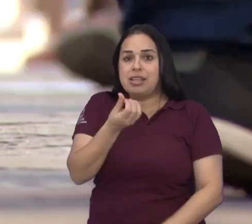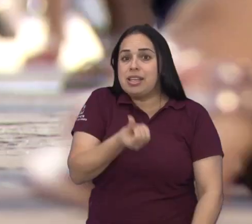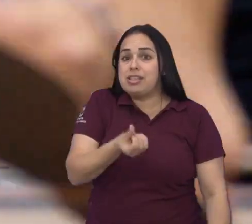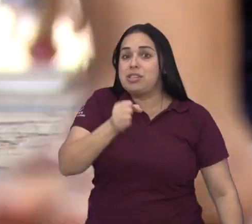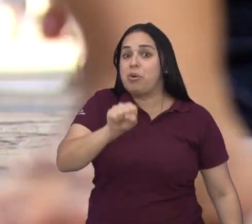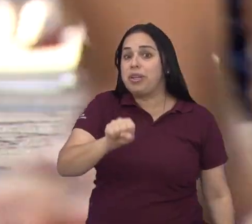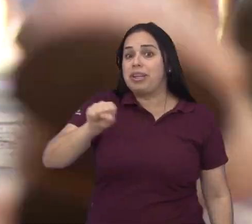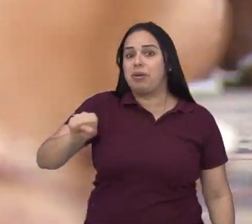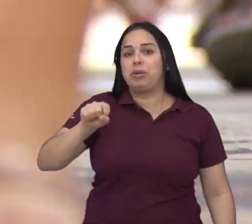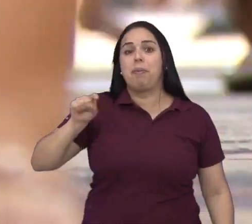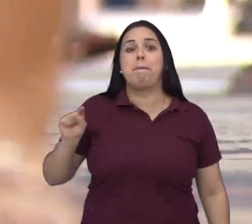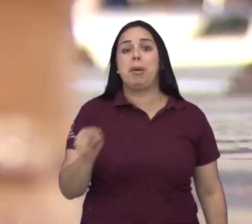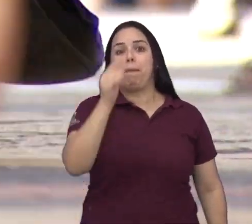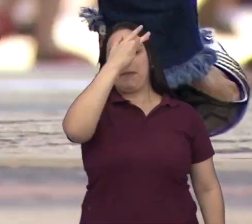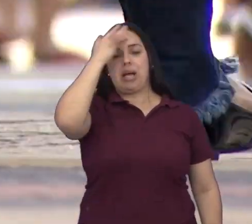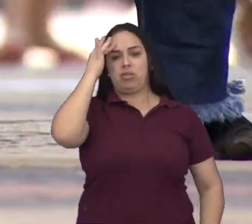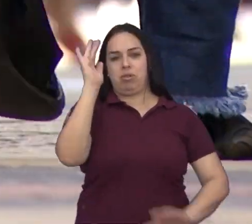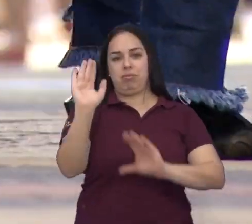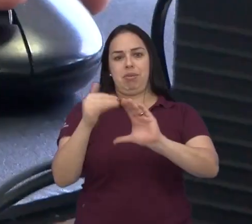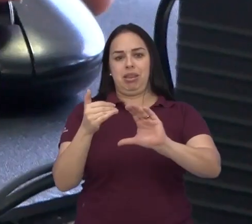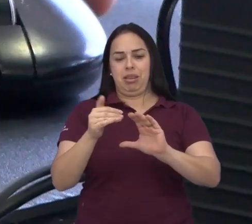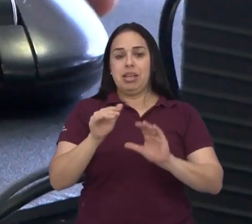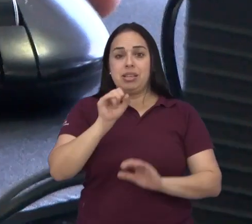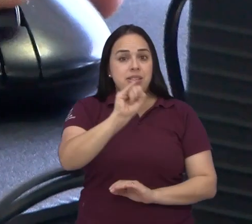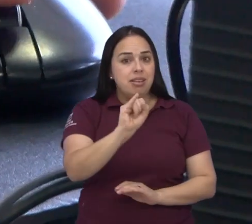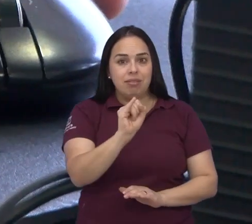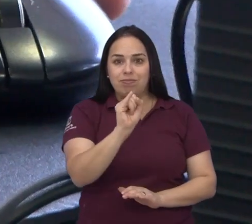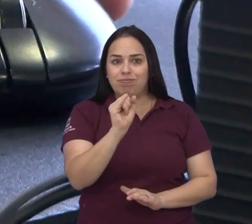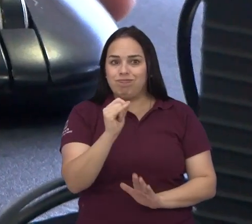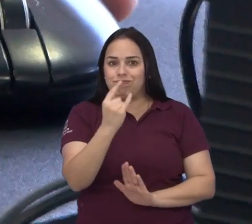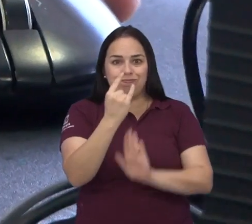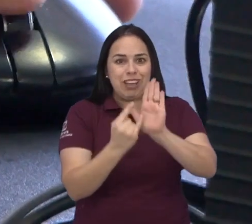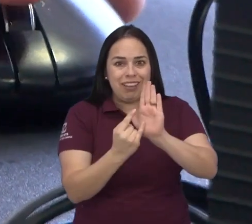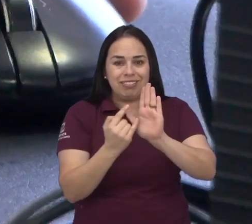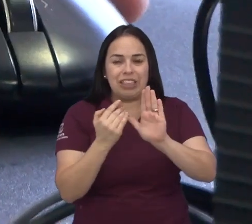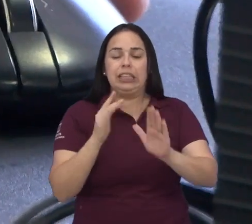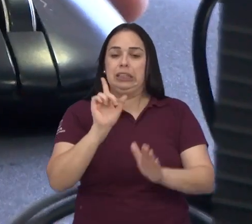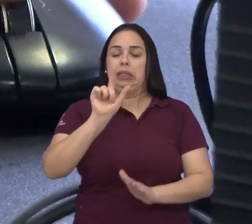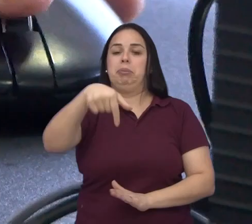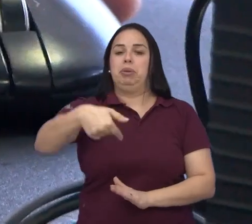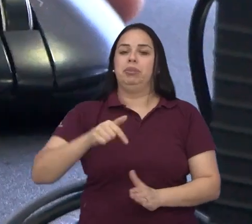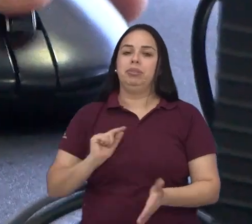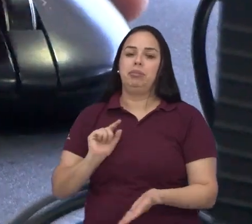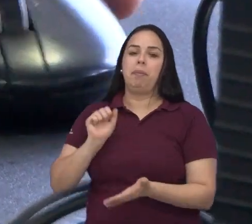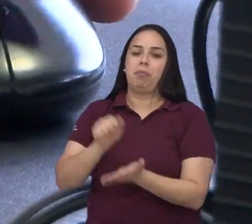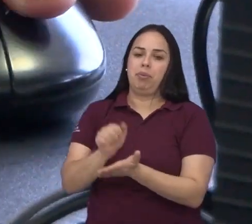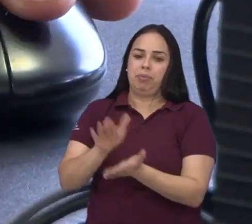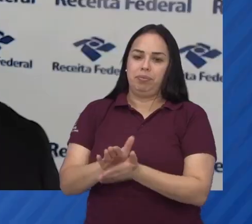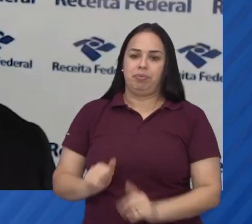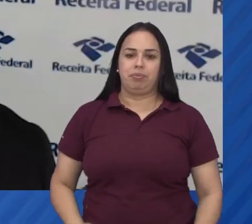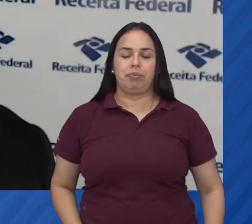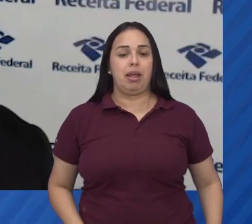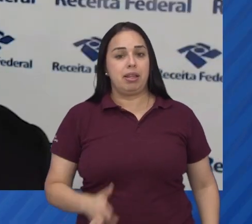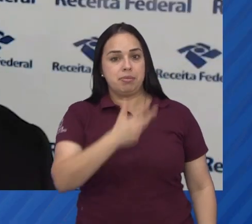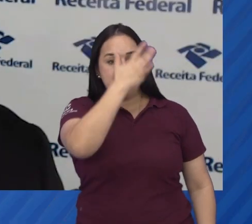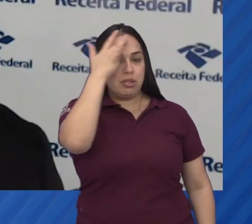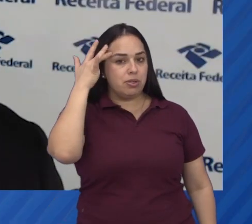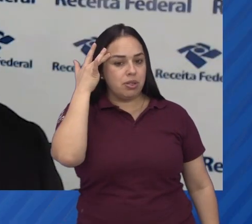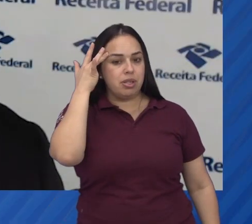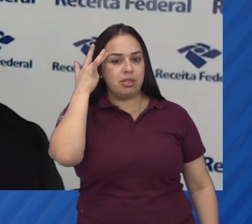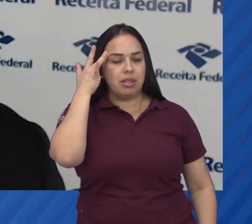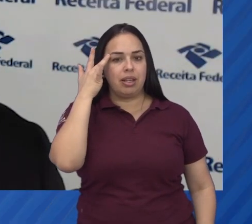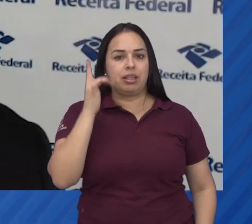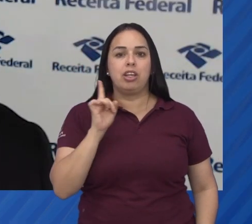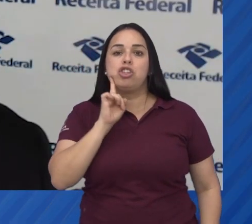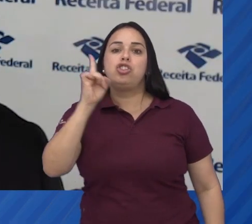são 688 mil. Quem não fizer a entrega está sujeito à multa. O contribuinte ele